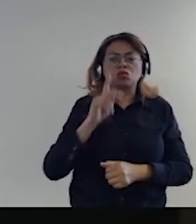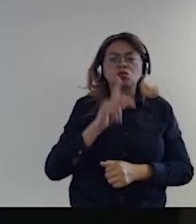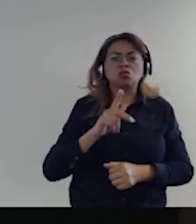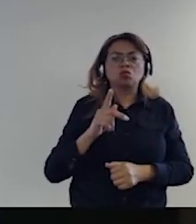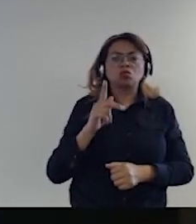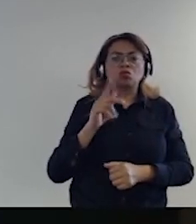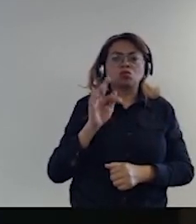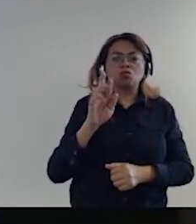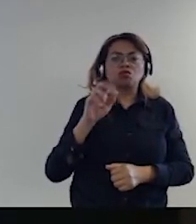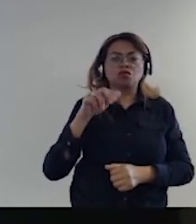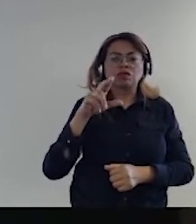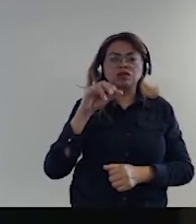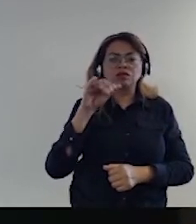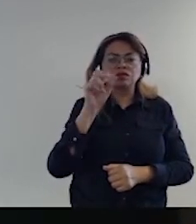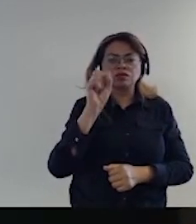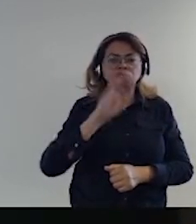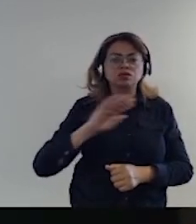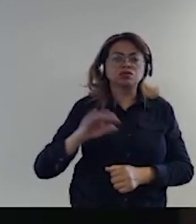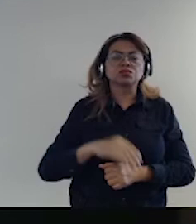Francisco Marino.